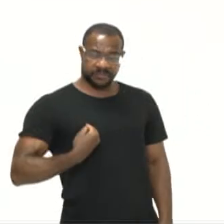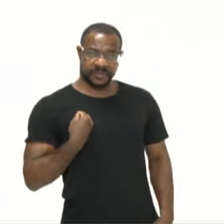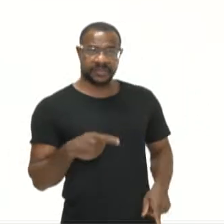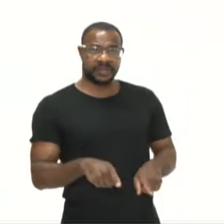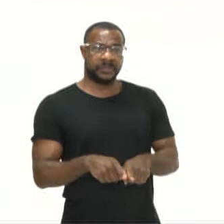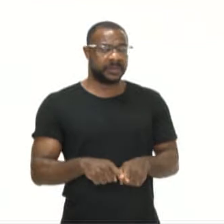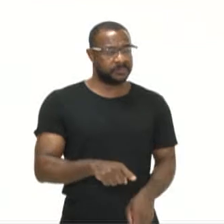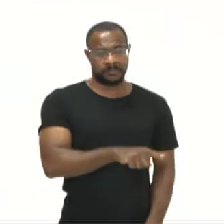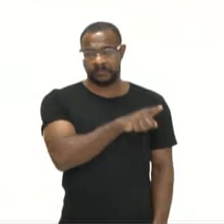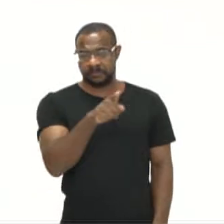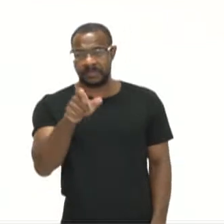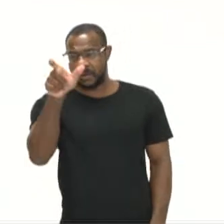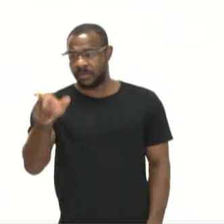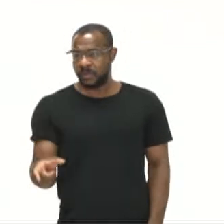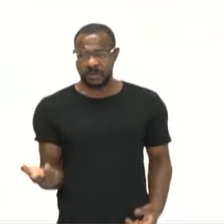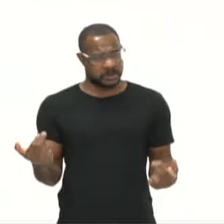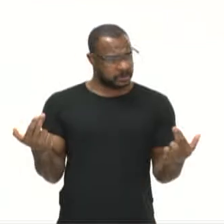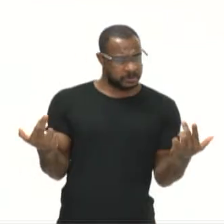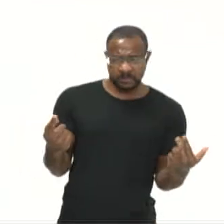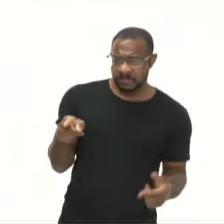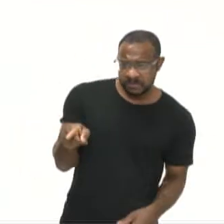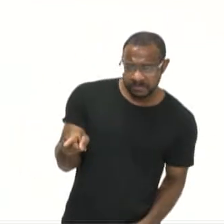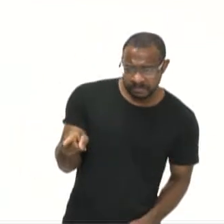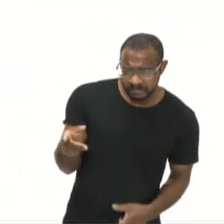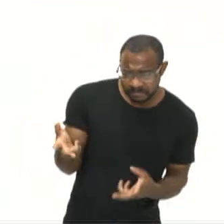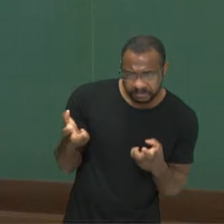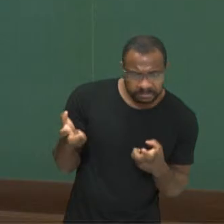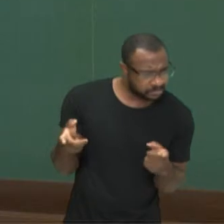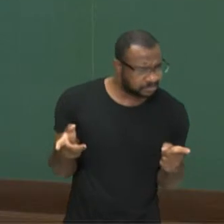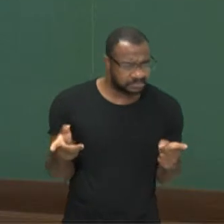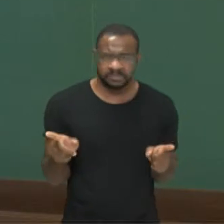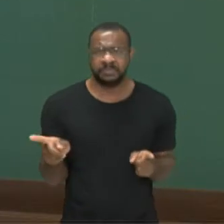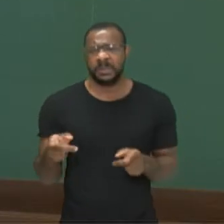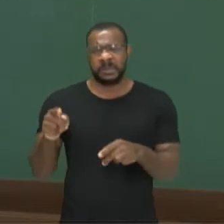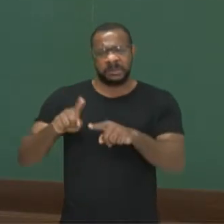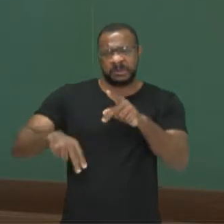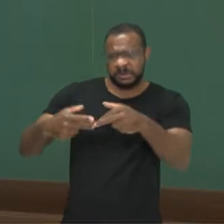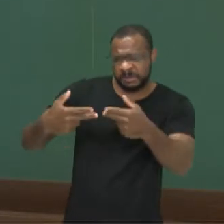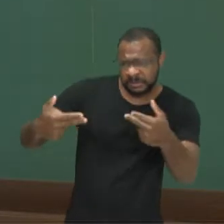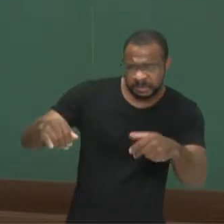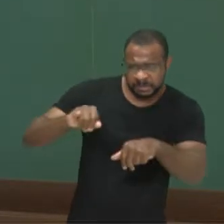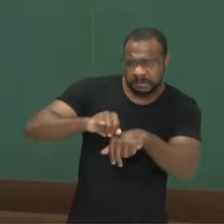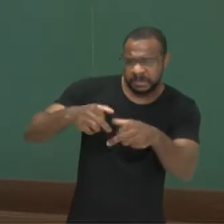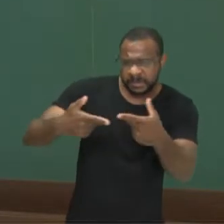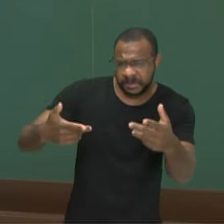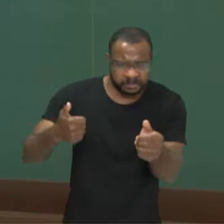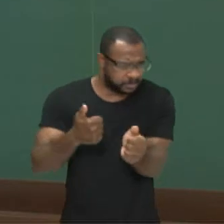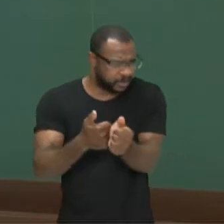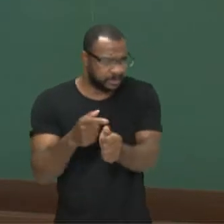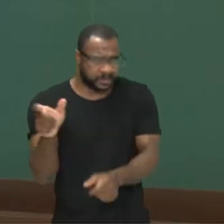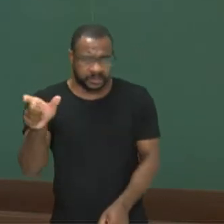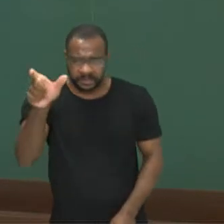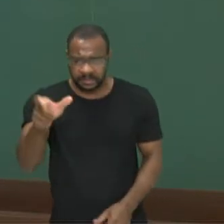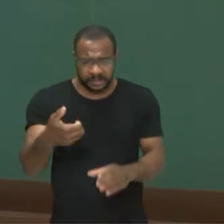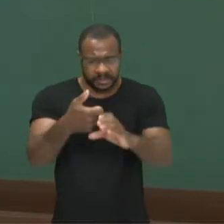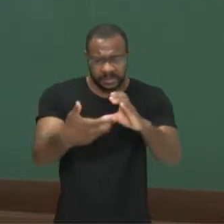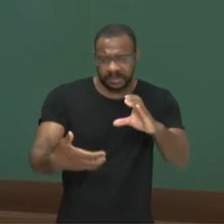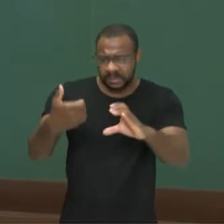outra que seja semelhante. Então, nós podemos muitas vezes com objetos, com coisas, aproximarmos aqueles que